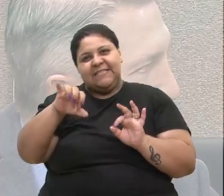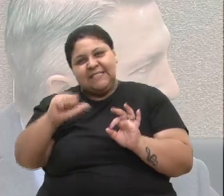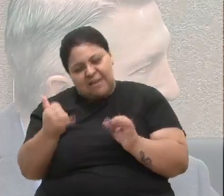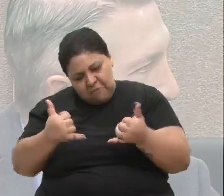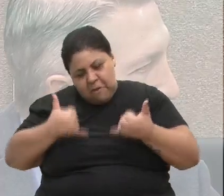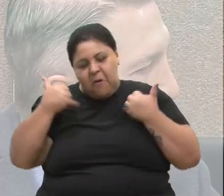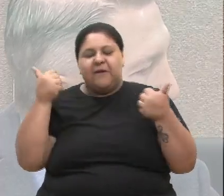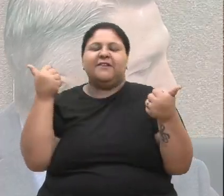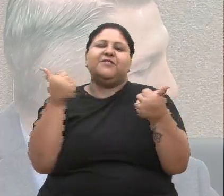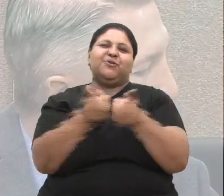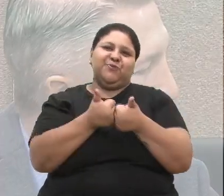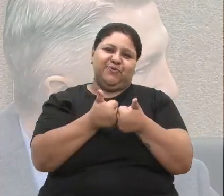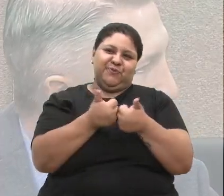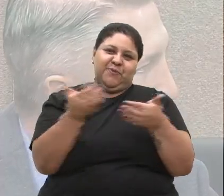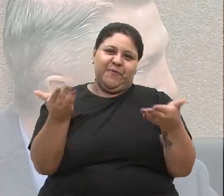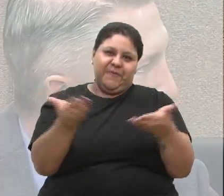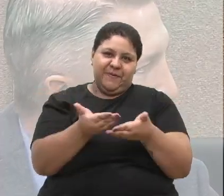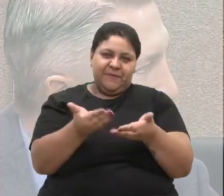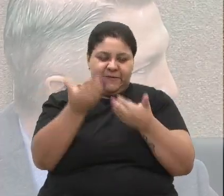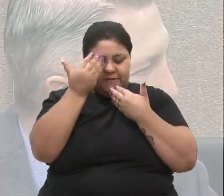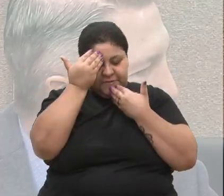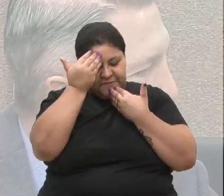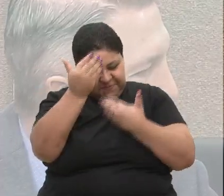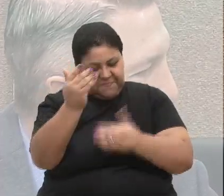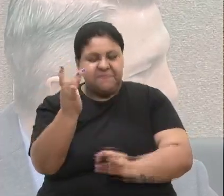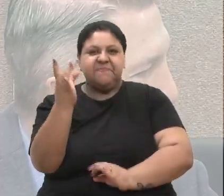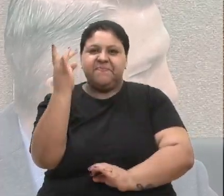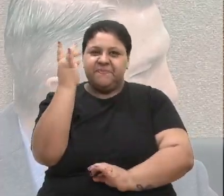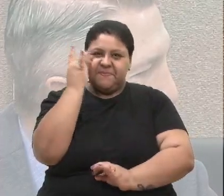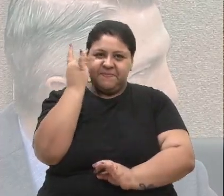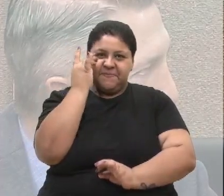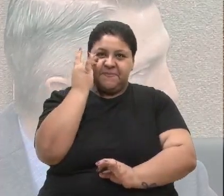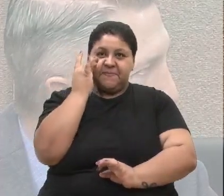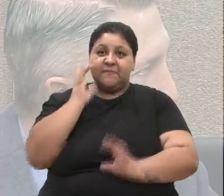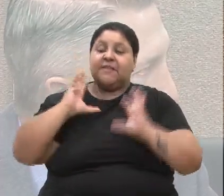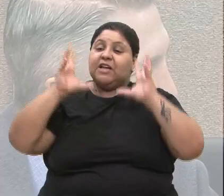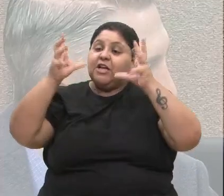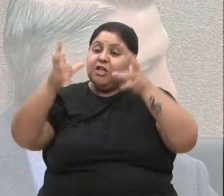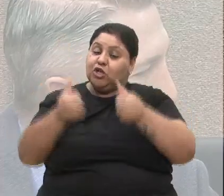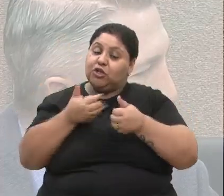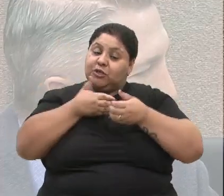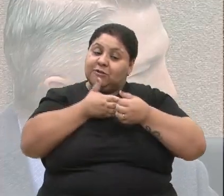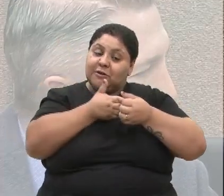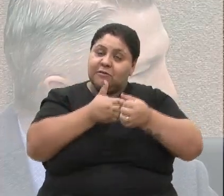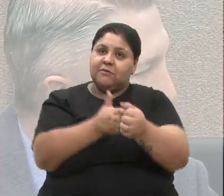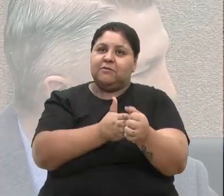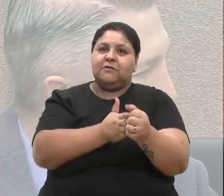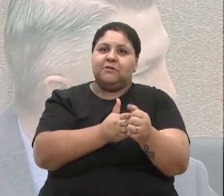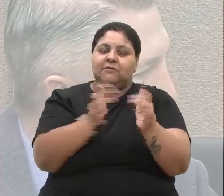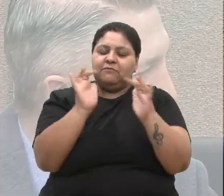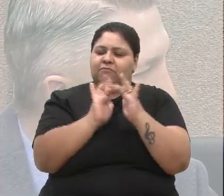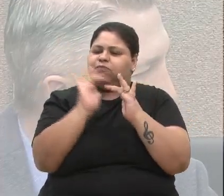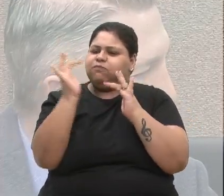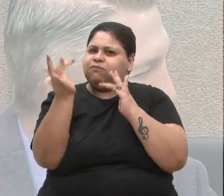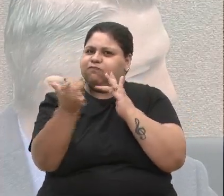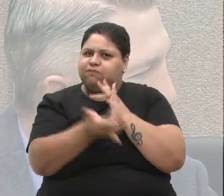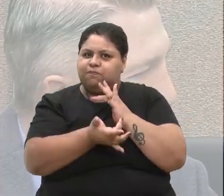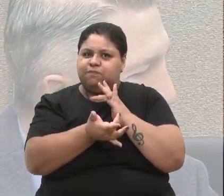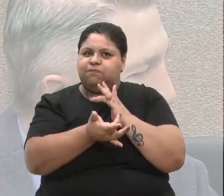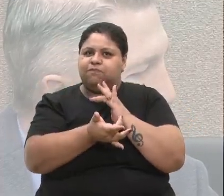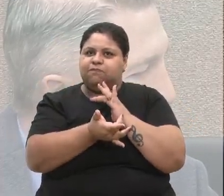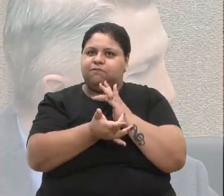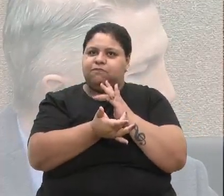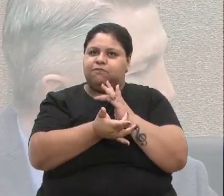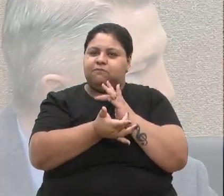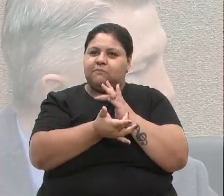senhor aqui com a gente. Muito obrigado pela sua presença. E todos que estão nos acompanhando nas redes sociais, né, nas